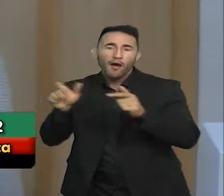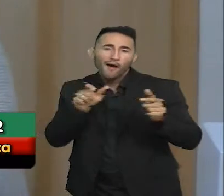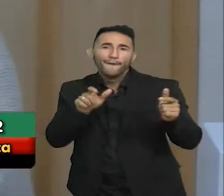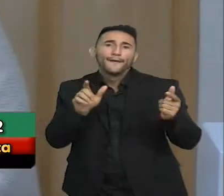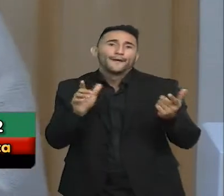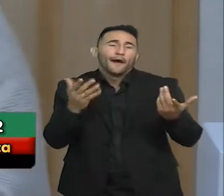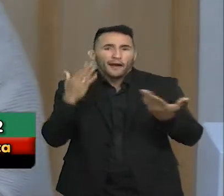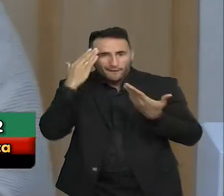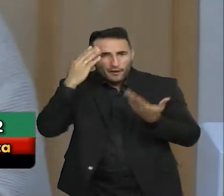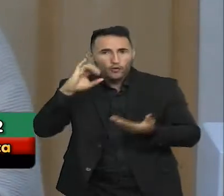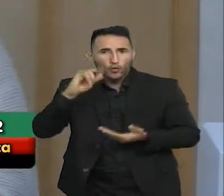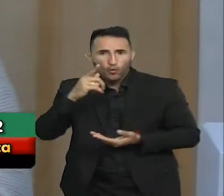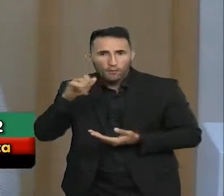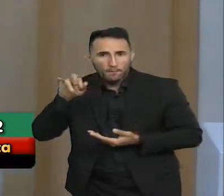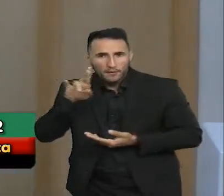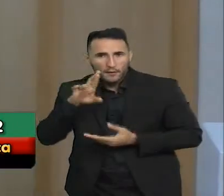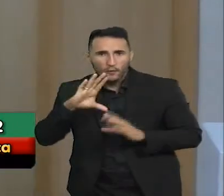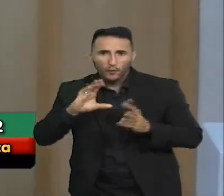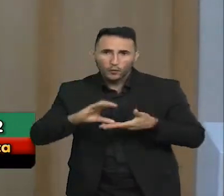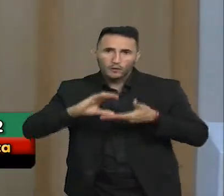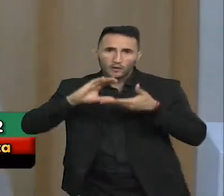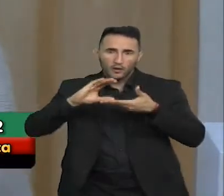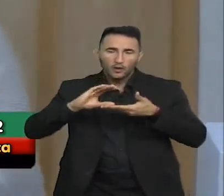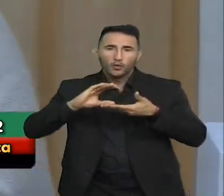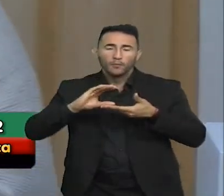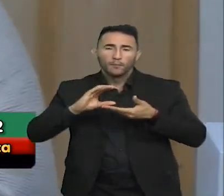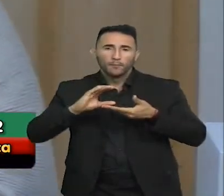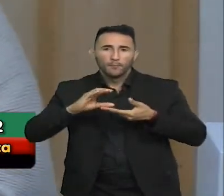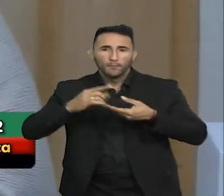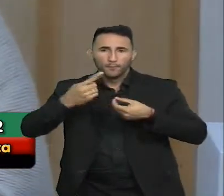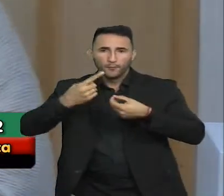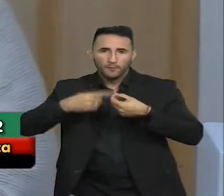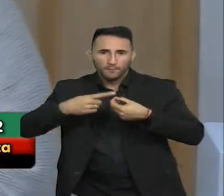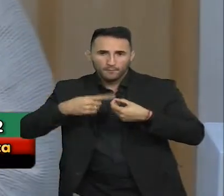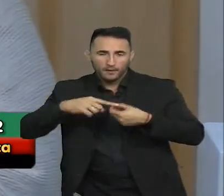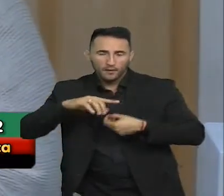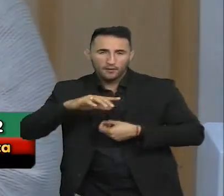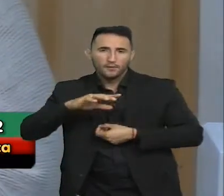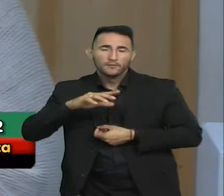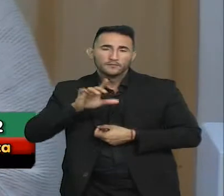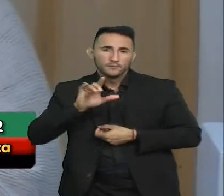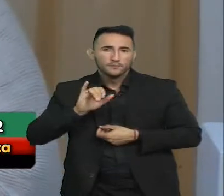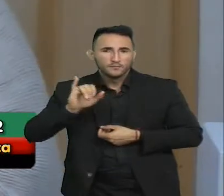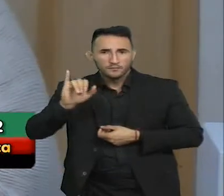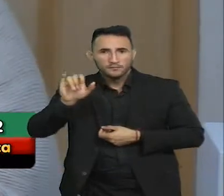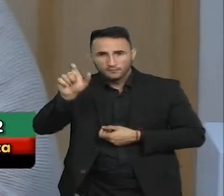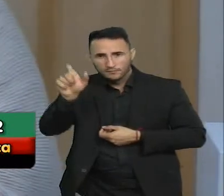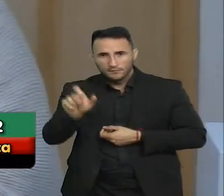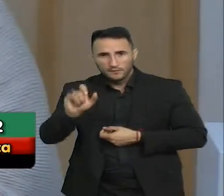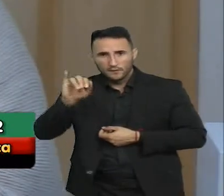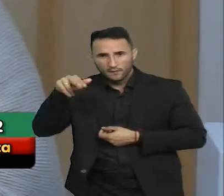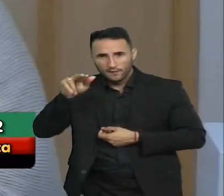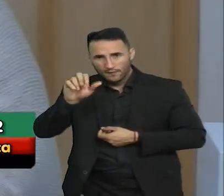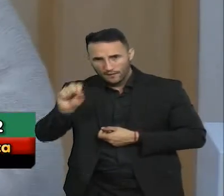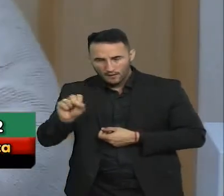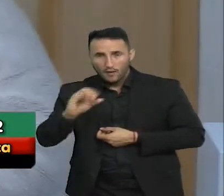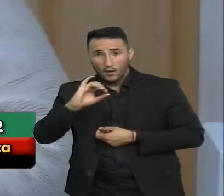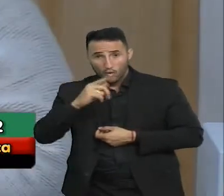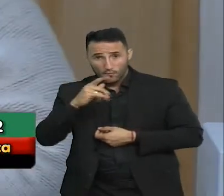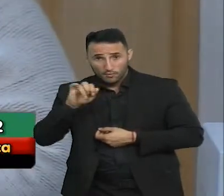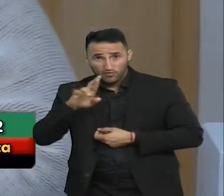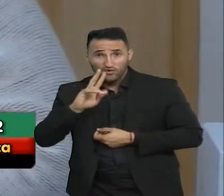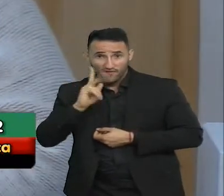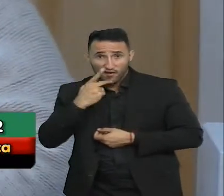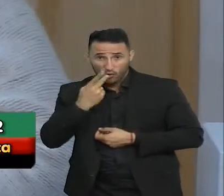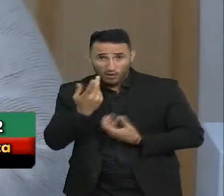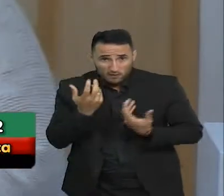agradeço o COMPIR, o Conselho Municipal de Promoção da Igualdade Racial, na pessoa da Mãe Inês, o COMPIR já se prontificou a caminhar